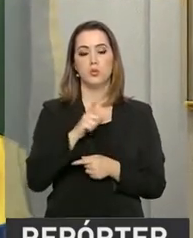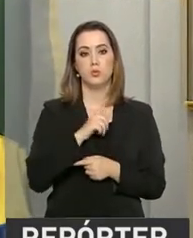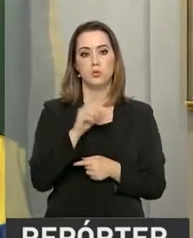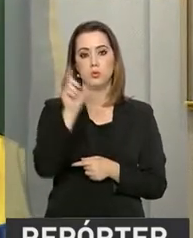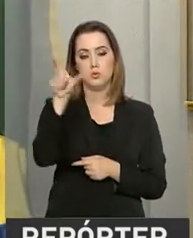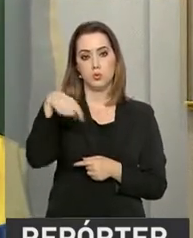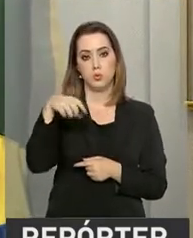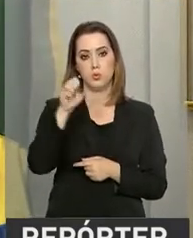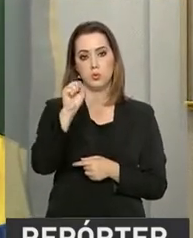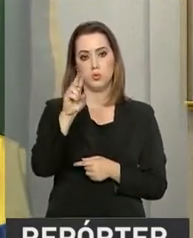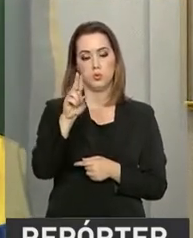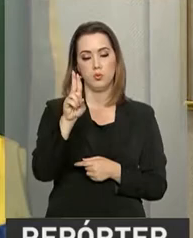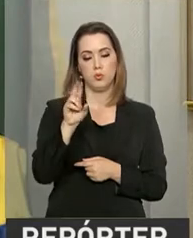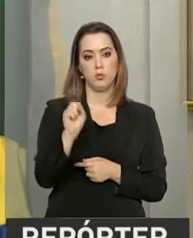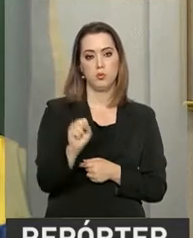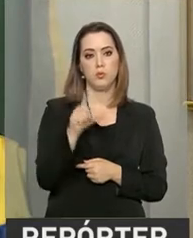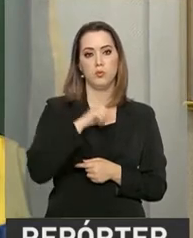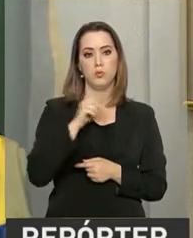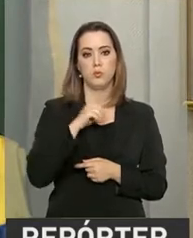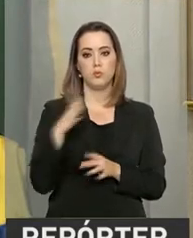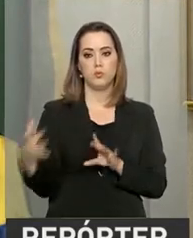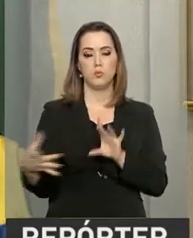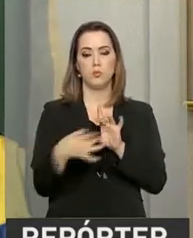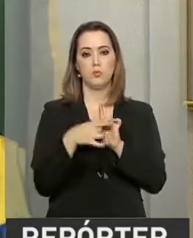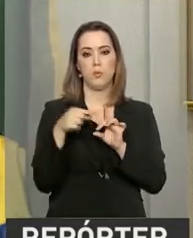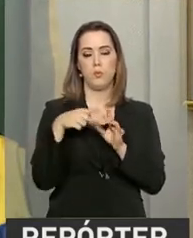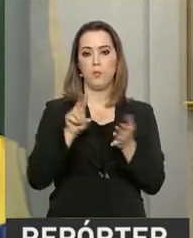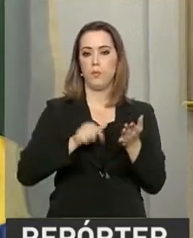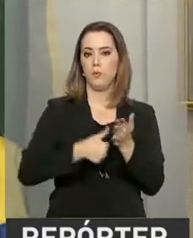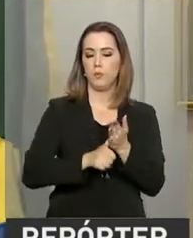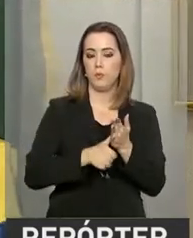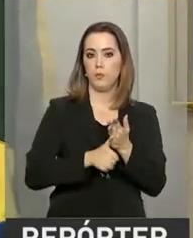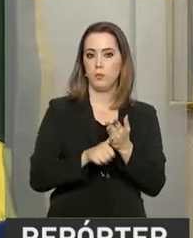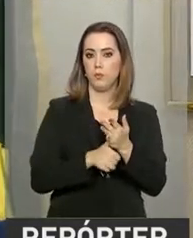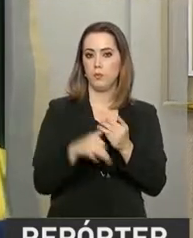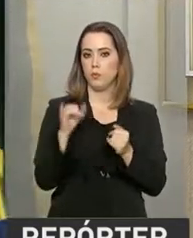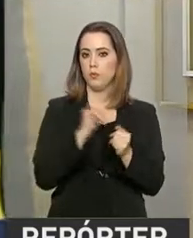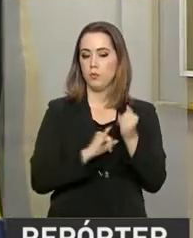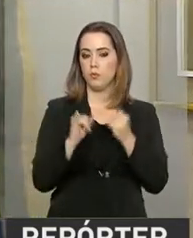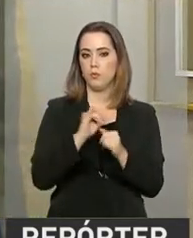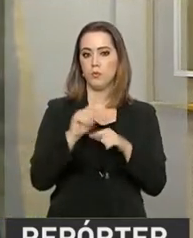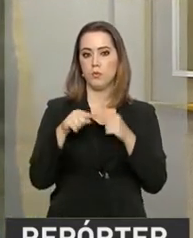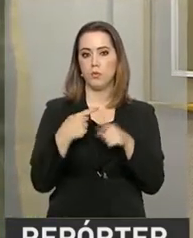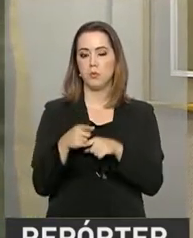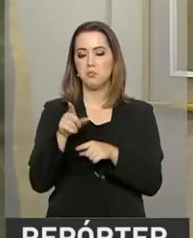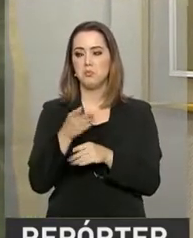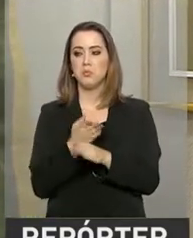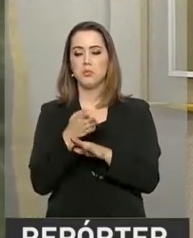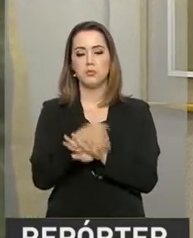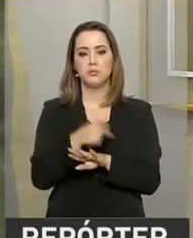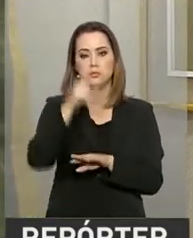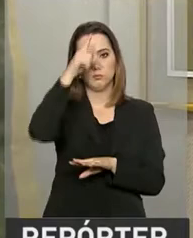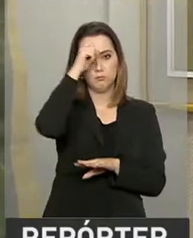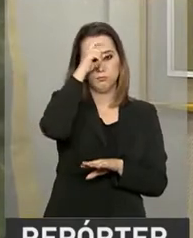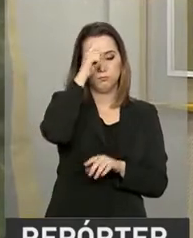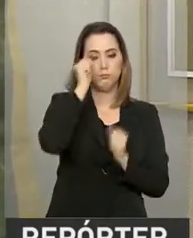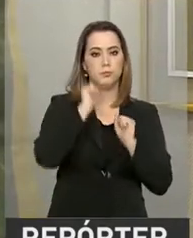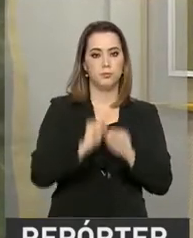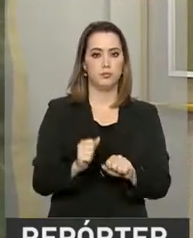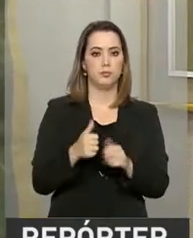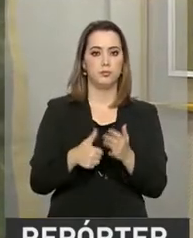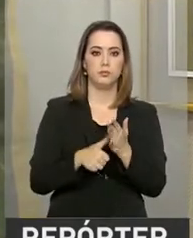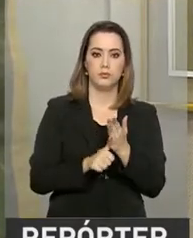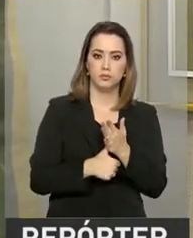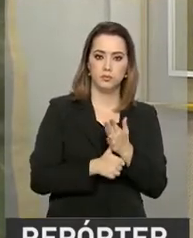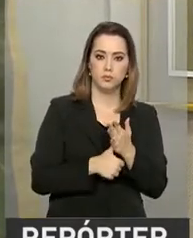biometria e com isso as pessoas poderem se identificar nos postos de saúde de nas cidades que já têm evidentemente